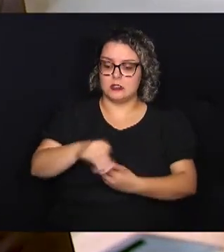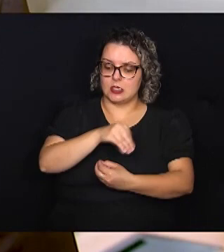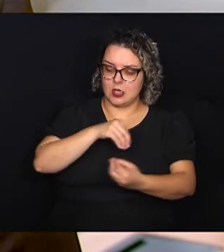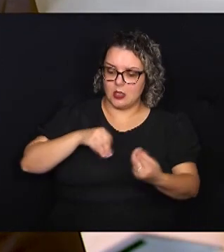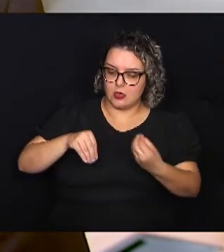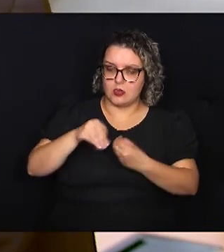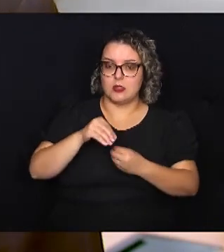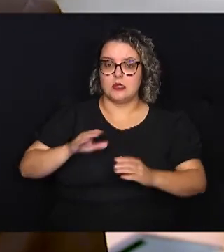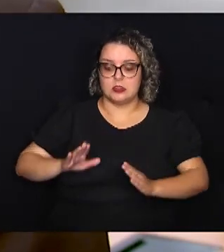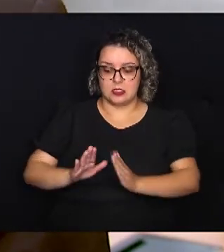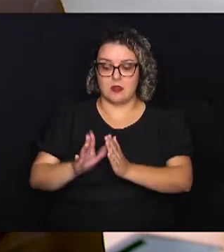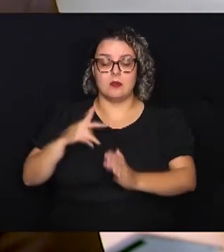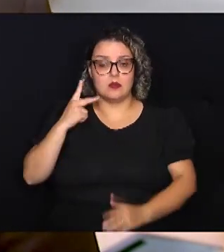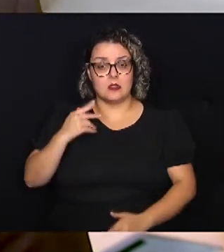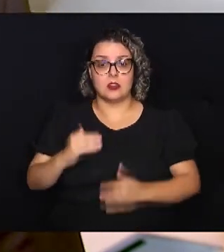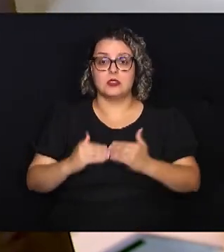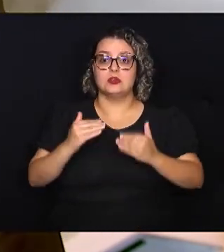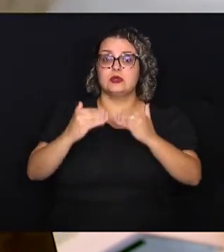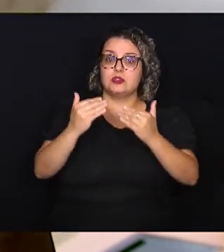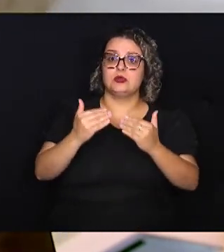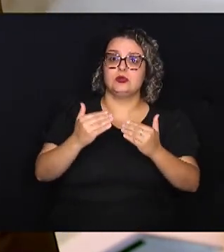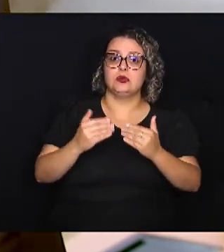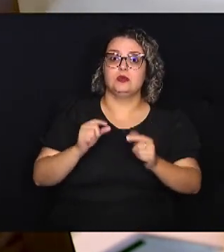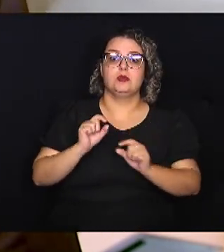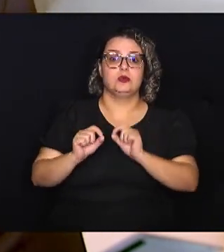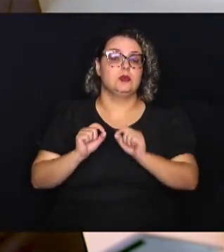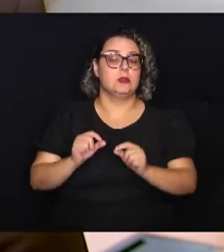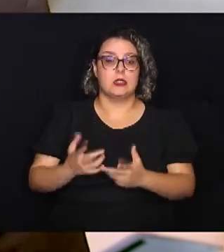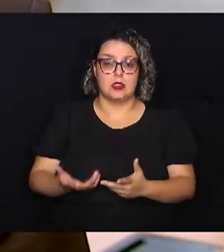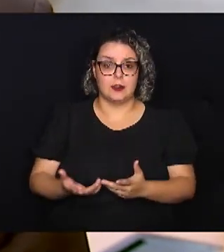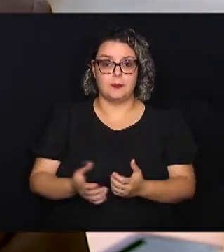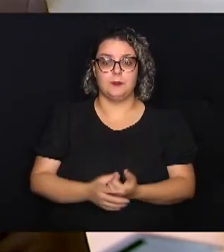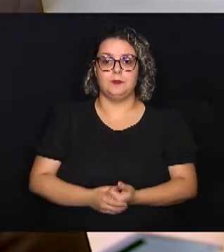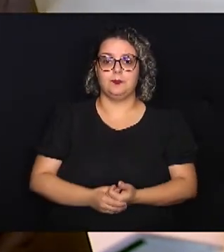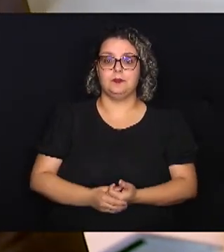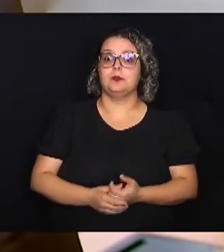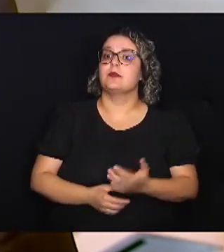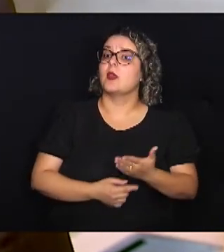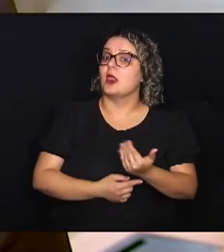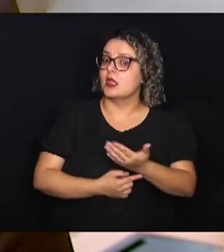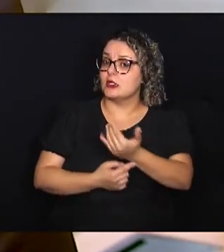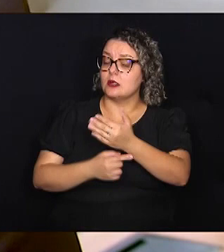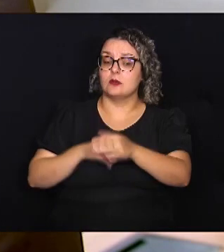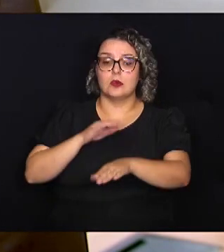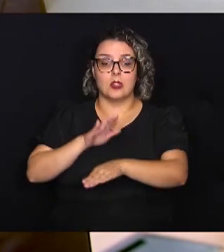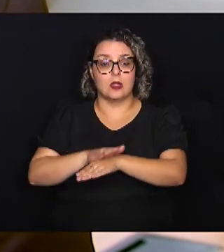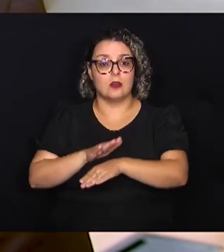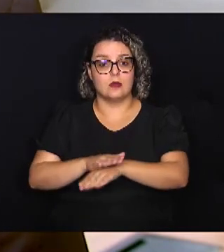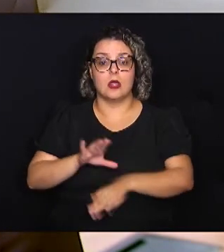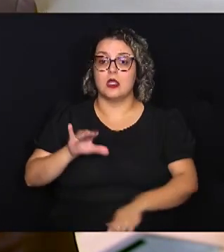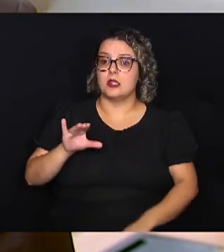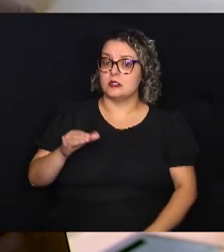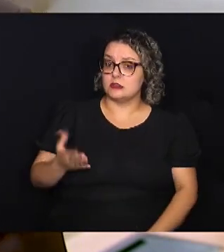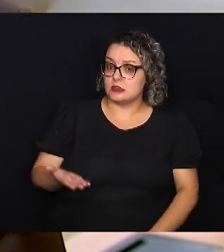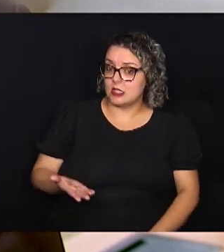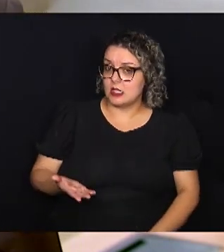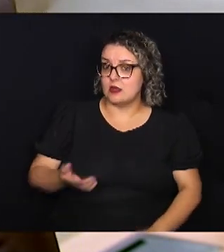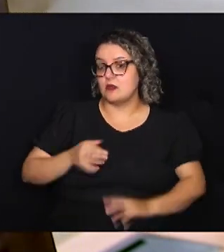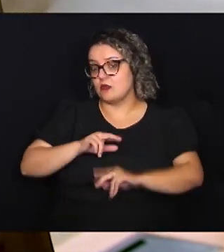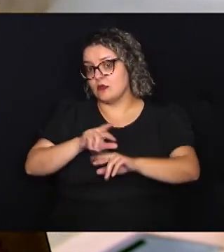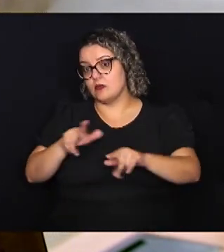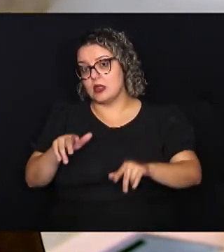frente parlamentar vai desenvolver muito no que diz respeito também à tecnologia, à questão da ciência, uma série